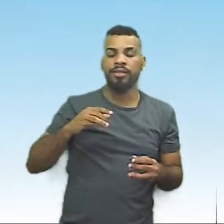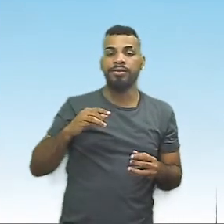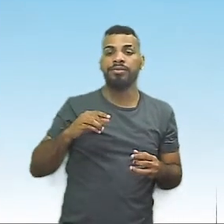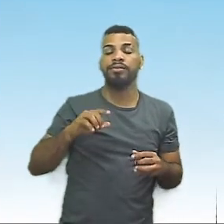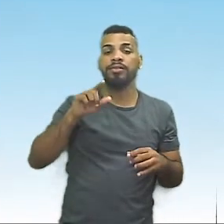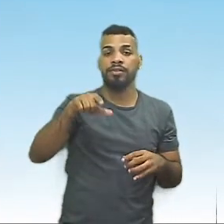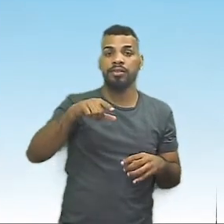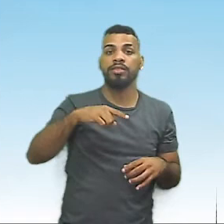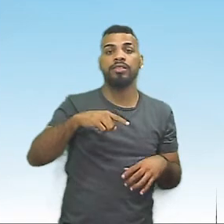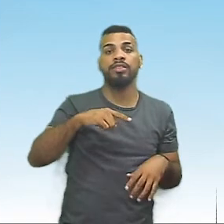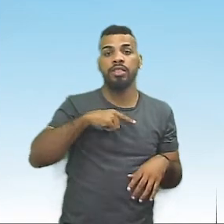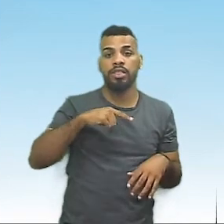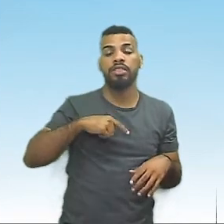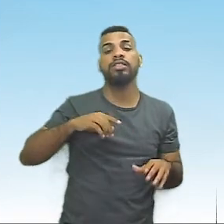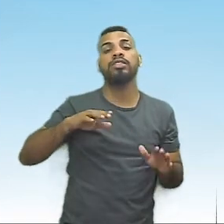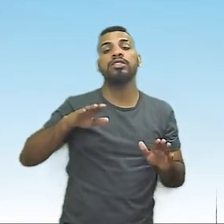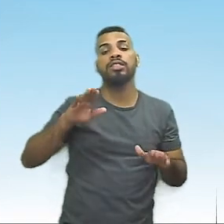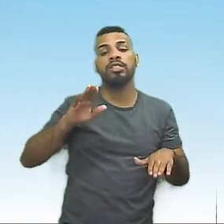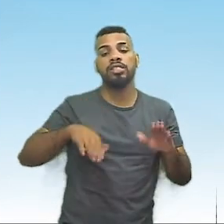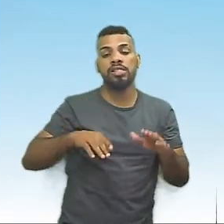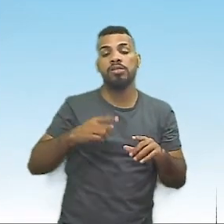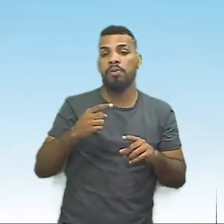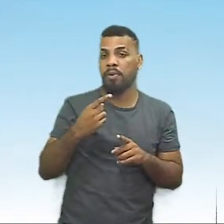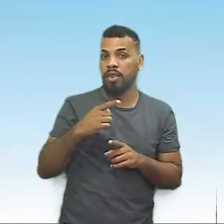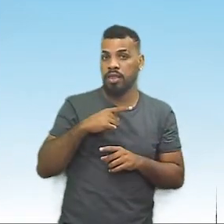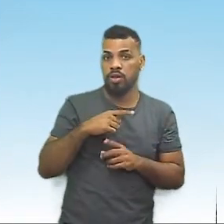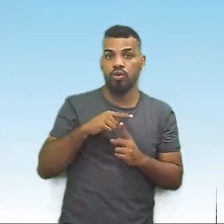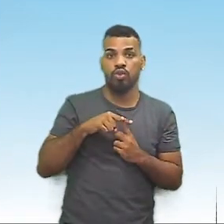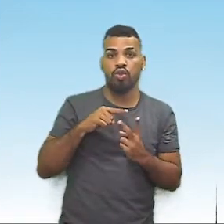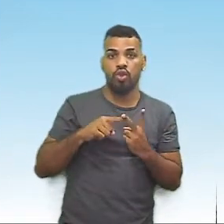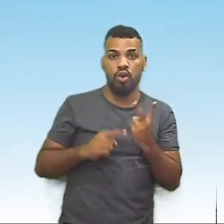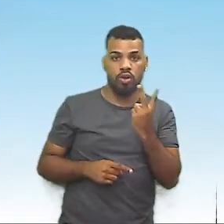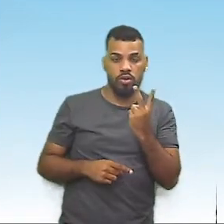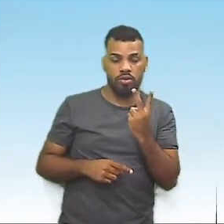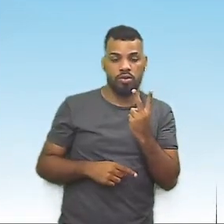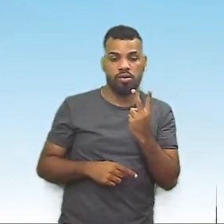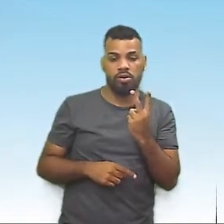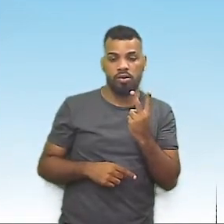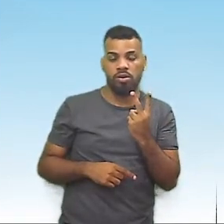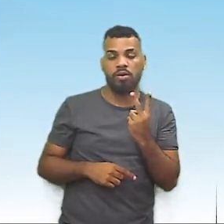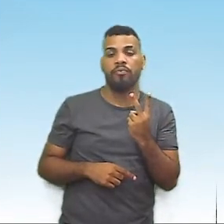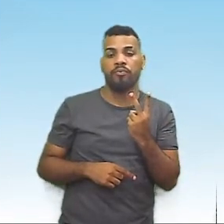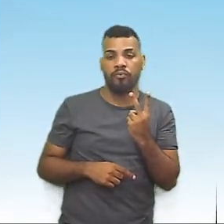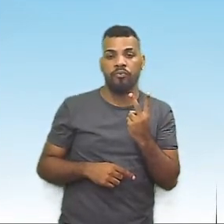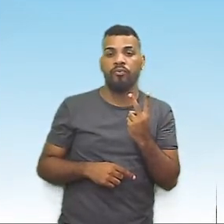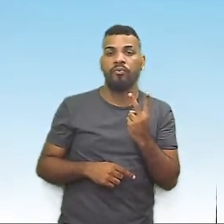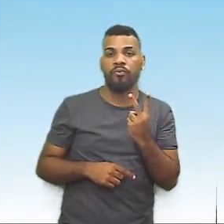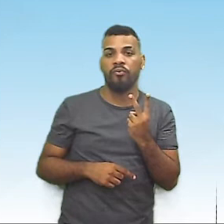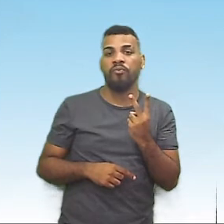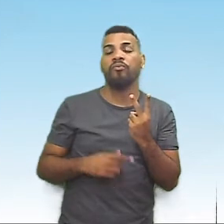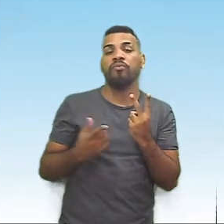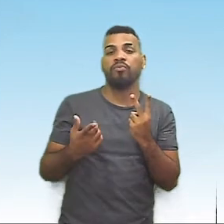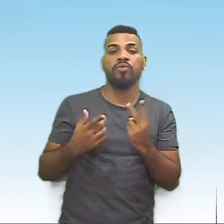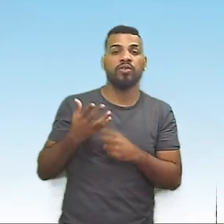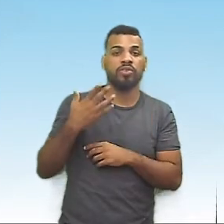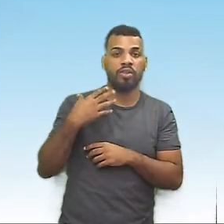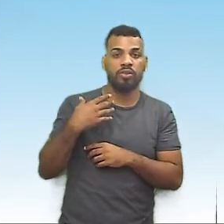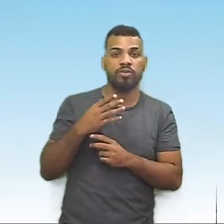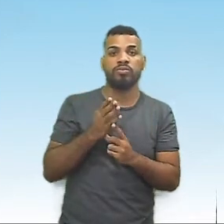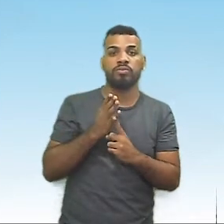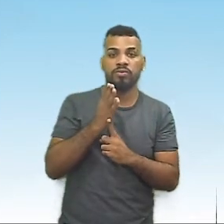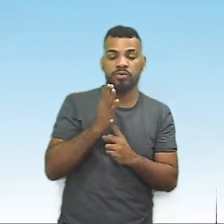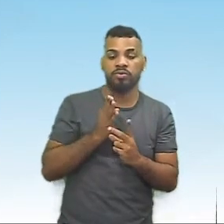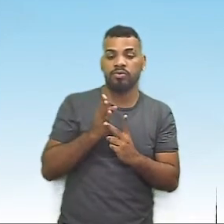é determinada principalmente por dois fatores: a proximidade de fontes de calor e a